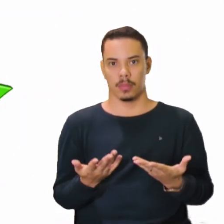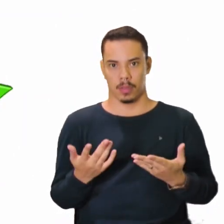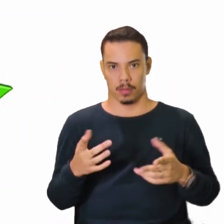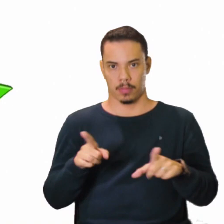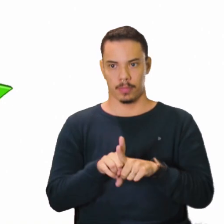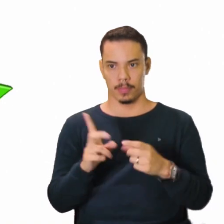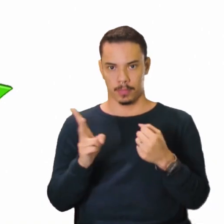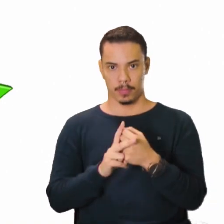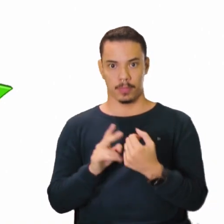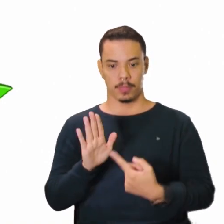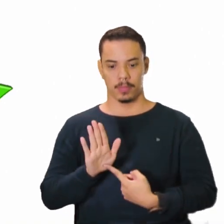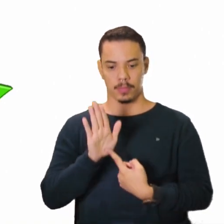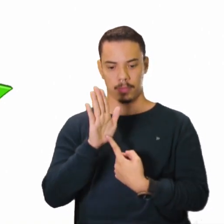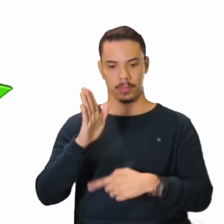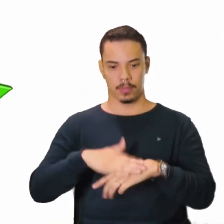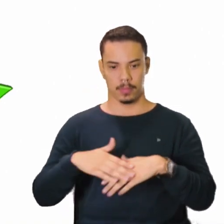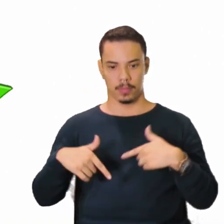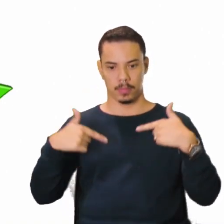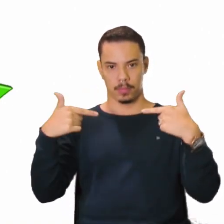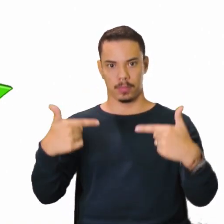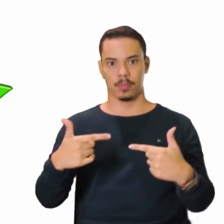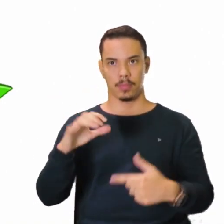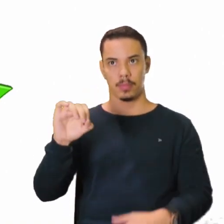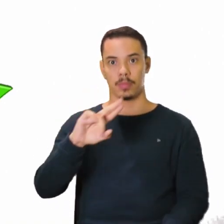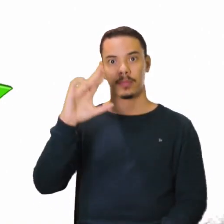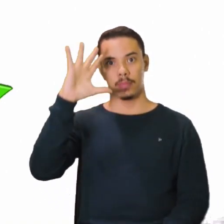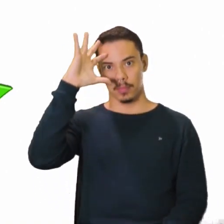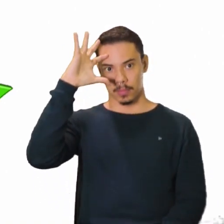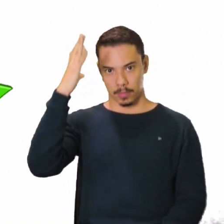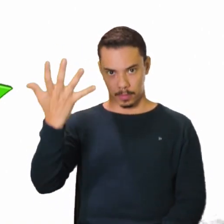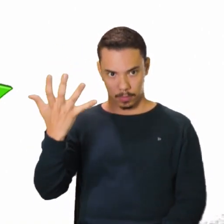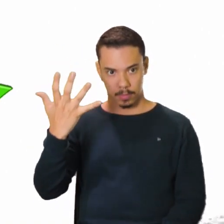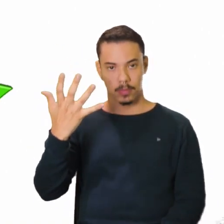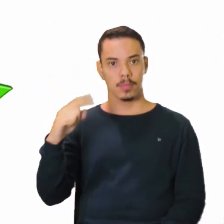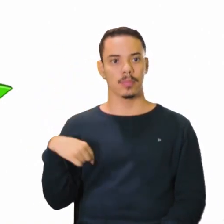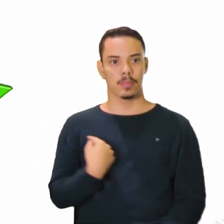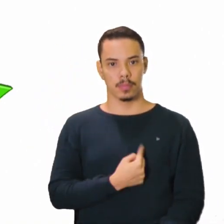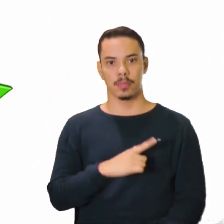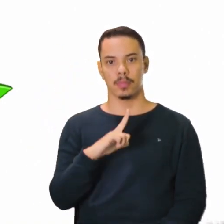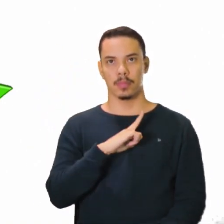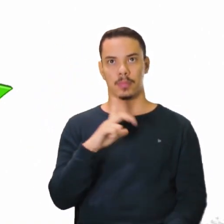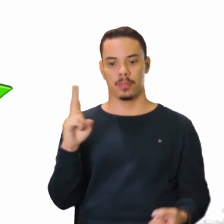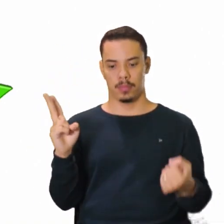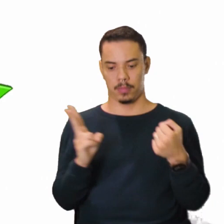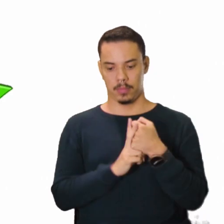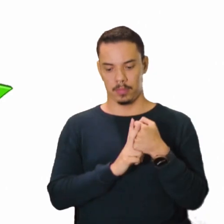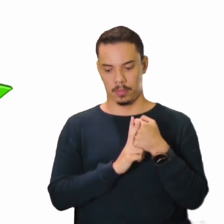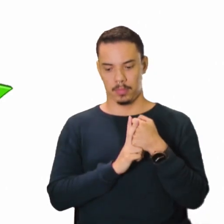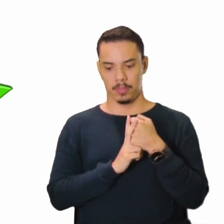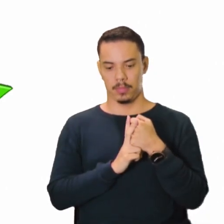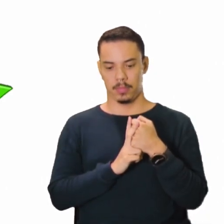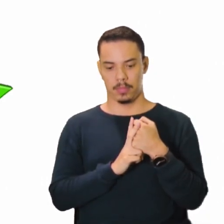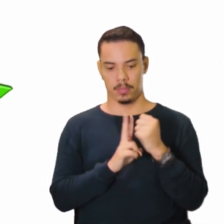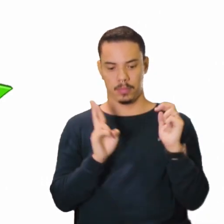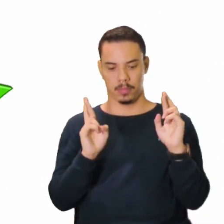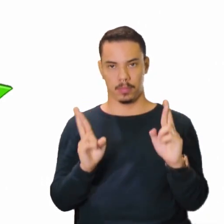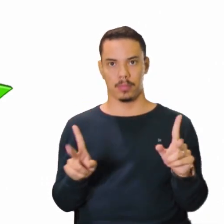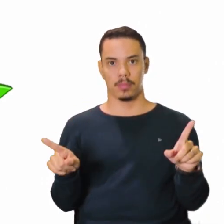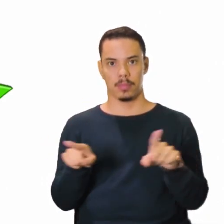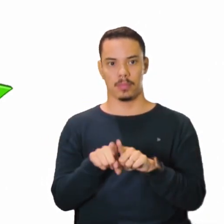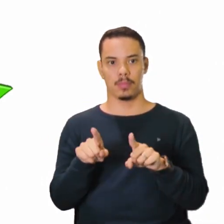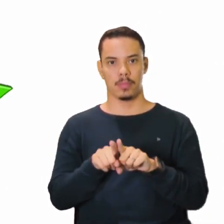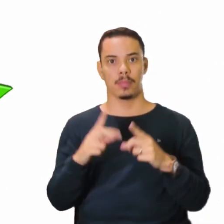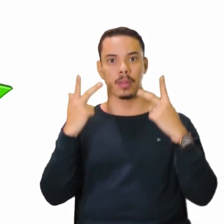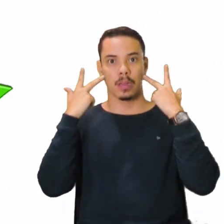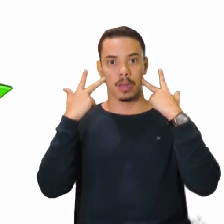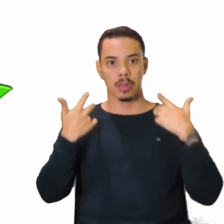que indicam ação e indicam fenômenos da natureza, nós temos aí os verbos aí de fenômenos